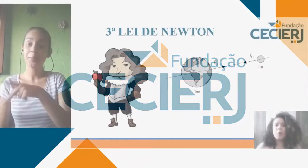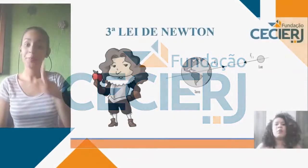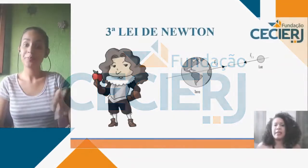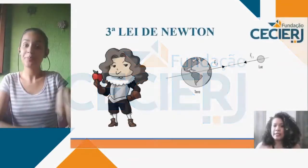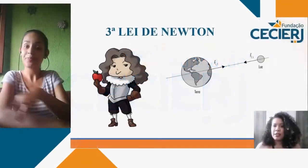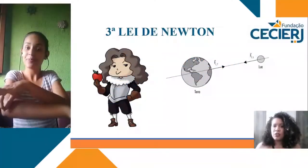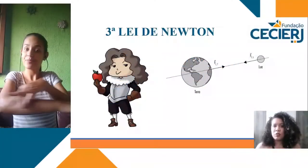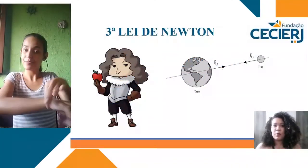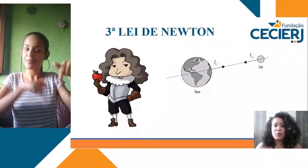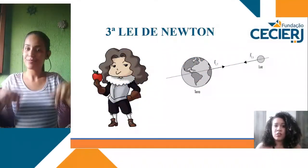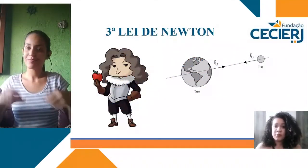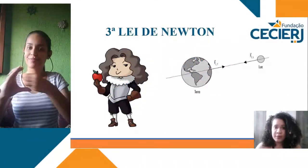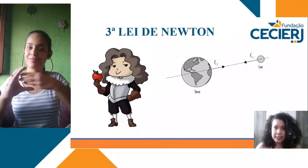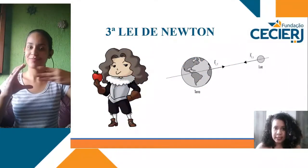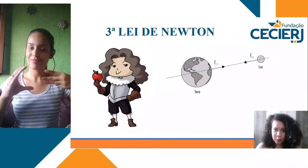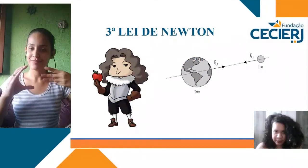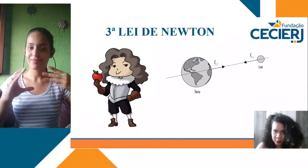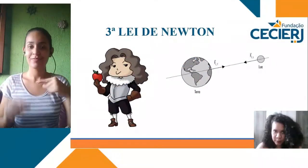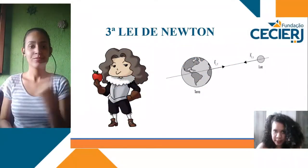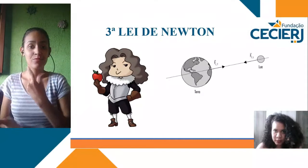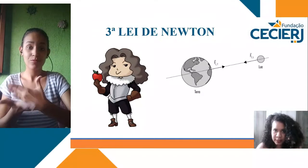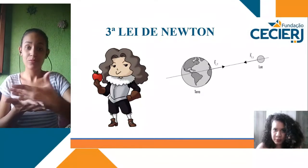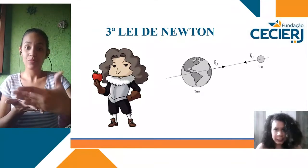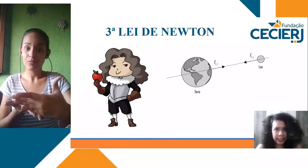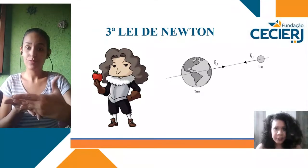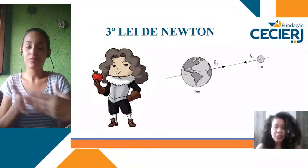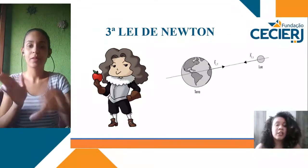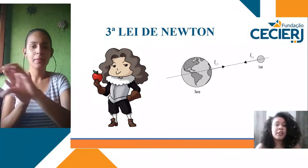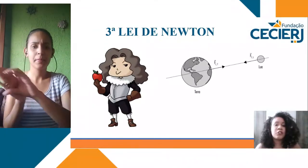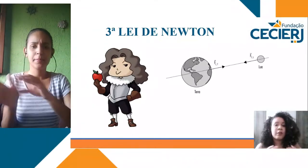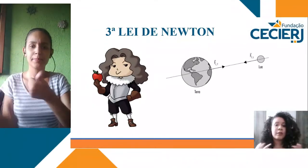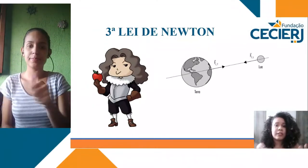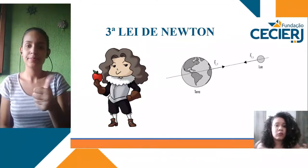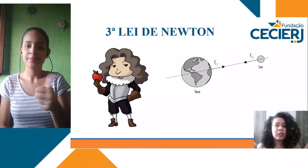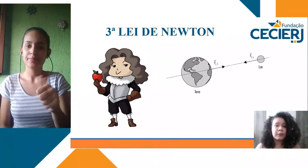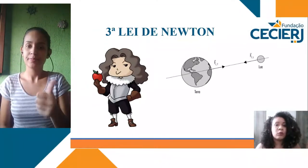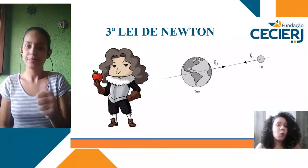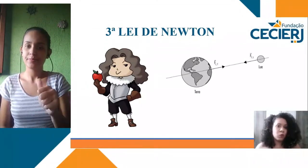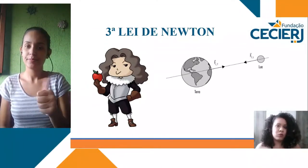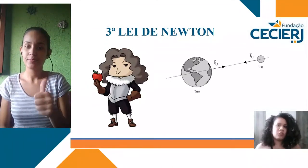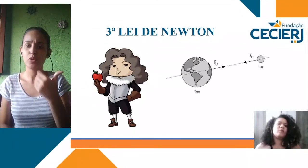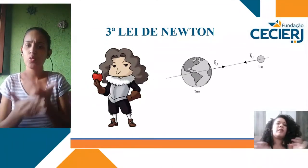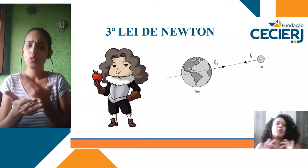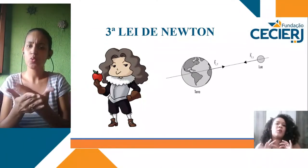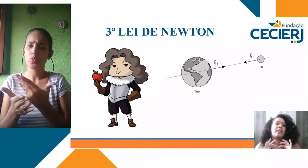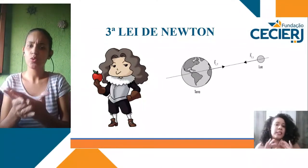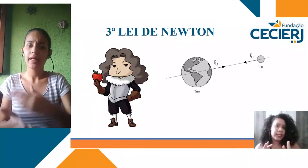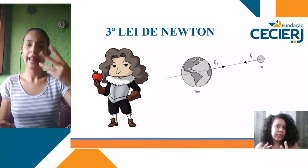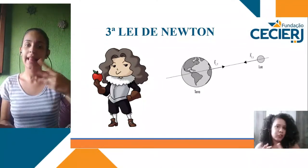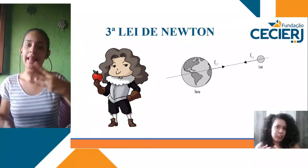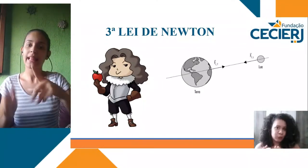Oi pessoal, meu nome é Cássia Regina, sou professora de Física aqui do Pré-Vestibular Social do CEDERJ e a gente vai começar o nosso capítulo 11, a gente vai falar